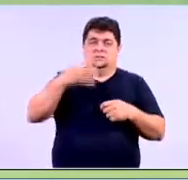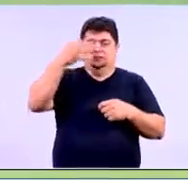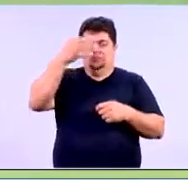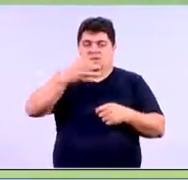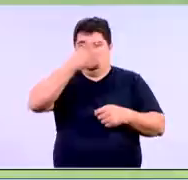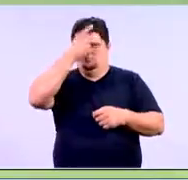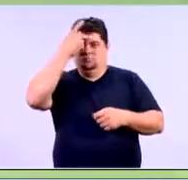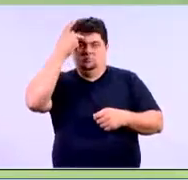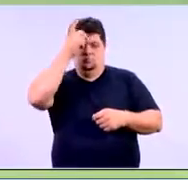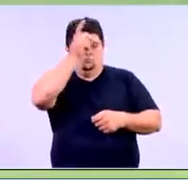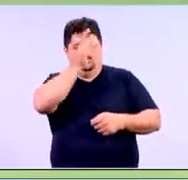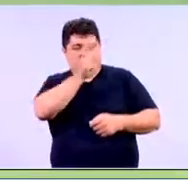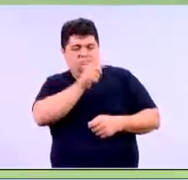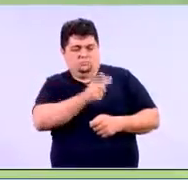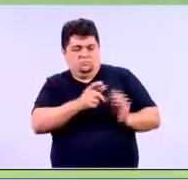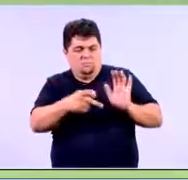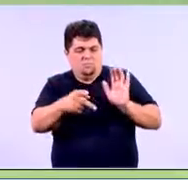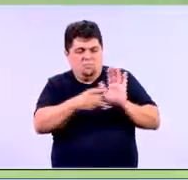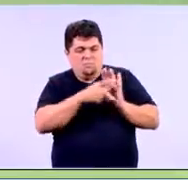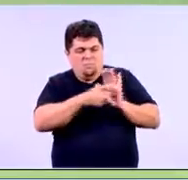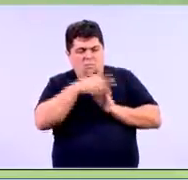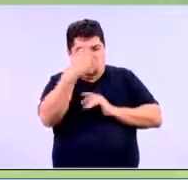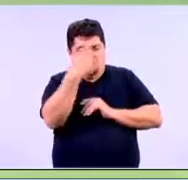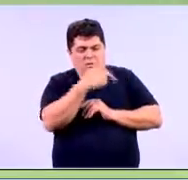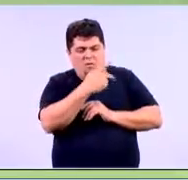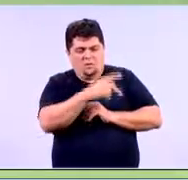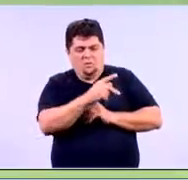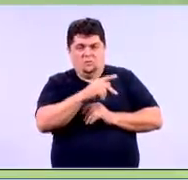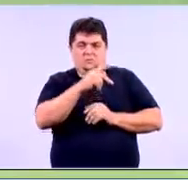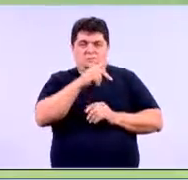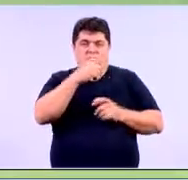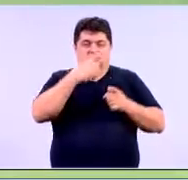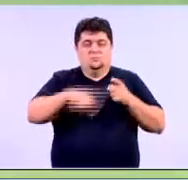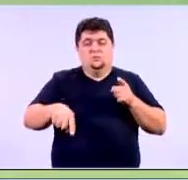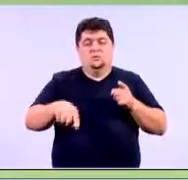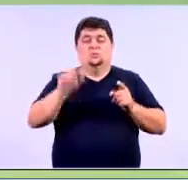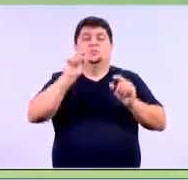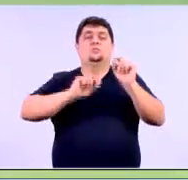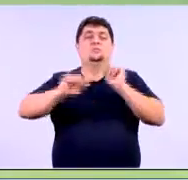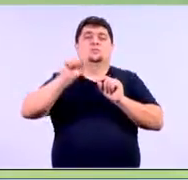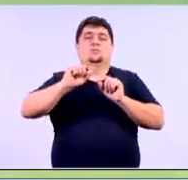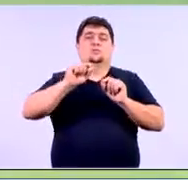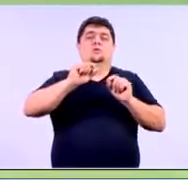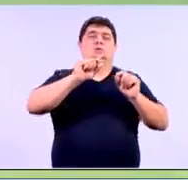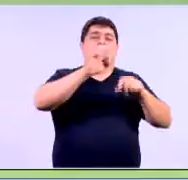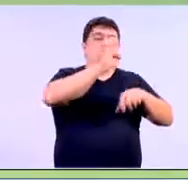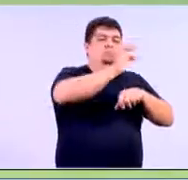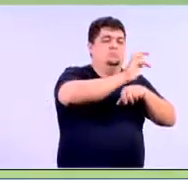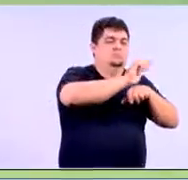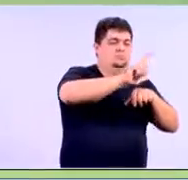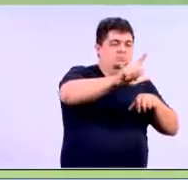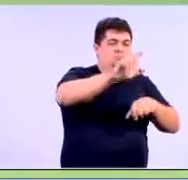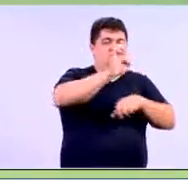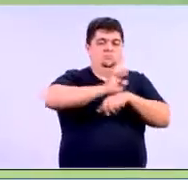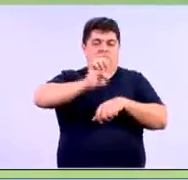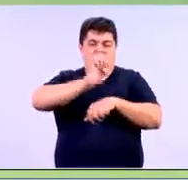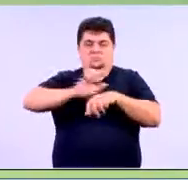garantias asseguradas ao contribuinte, é vedado à União, aos Estados, ao DF e aos